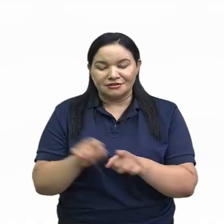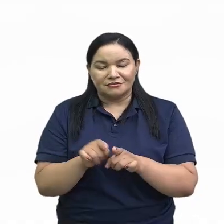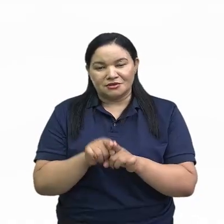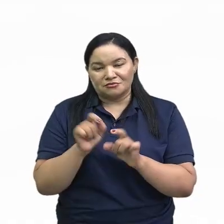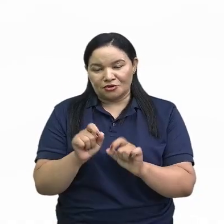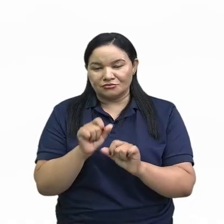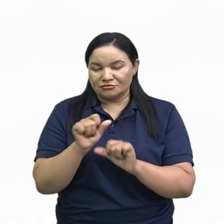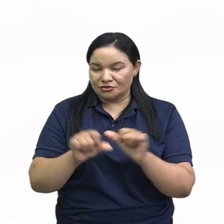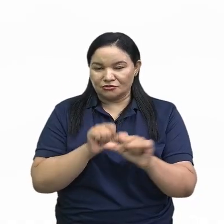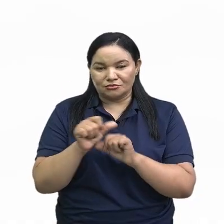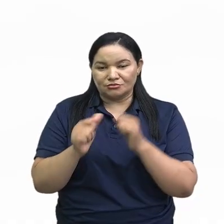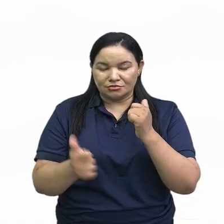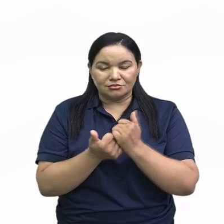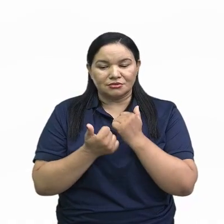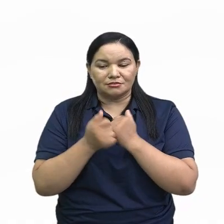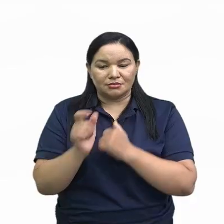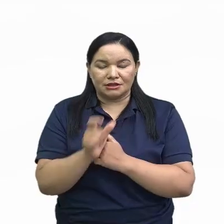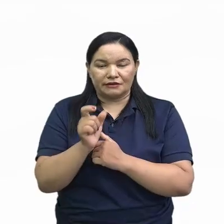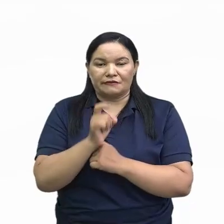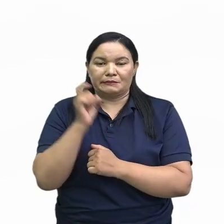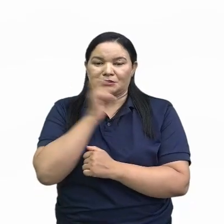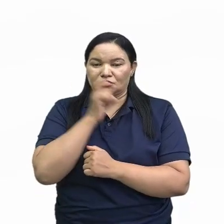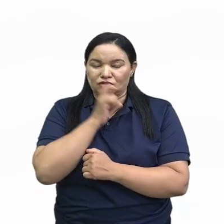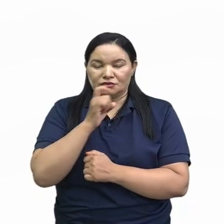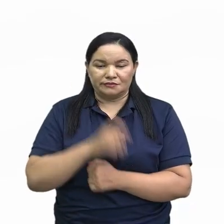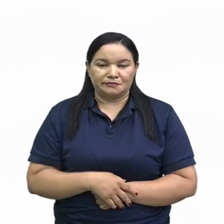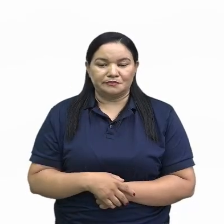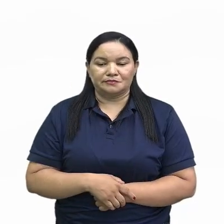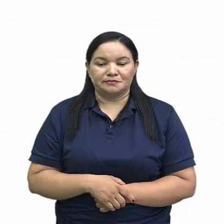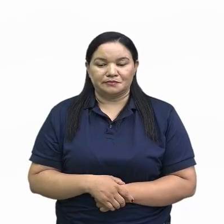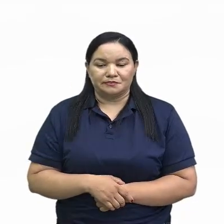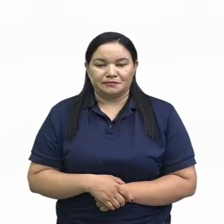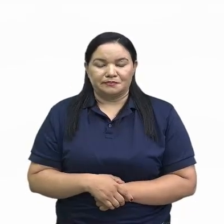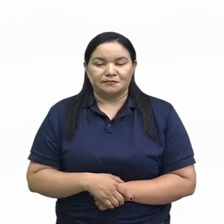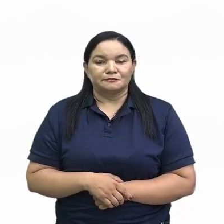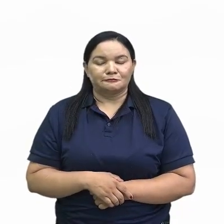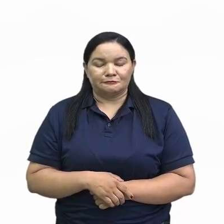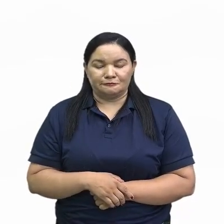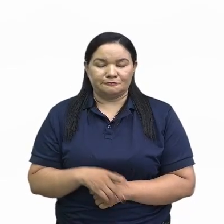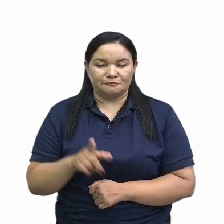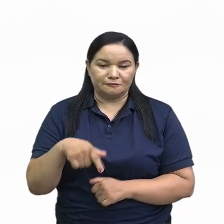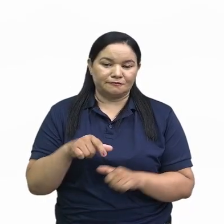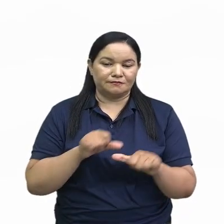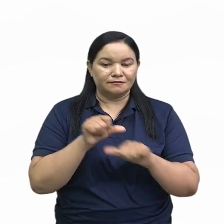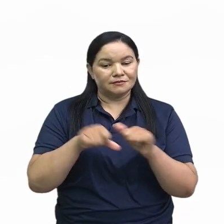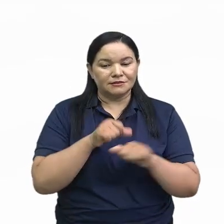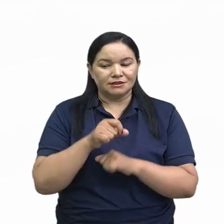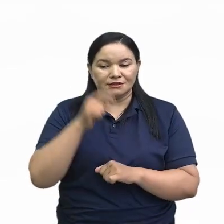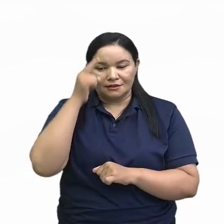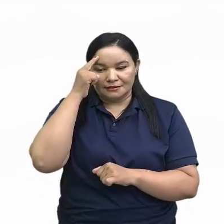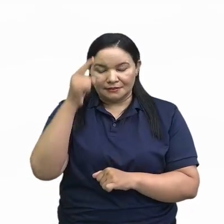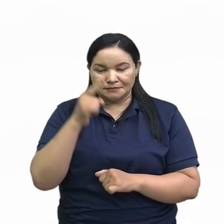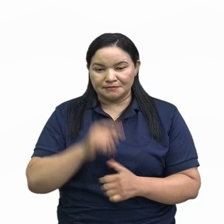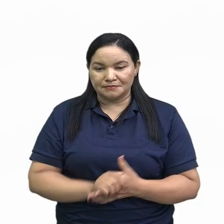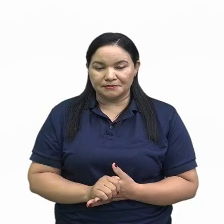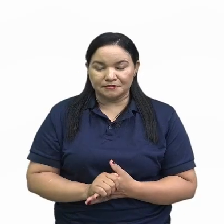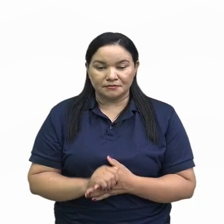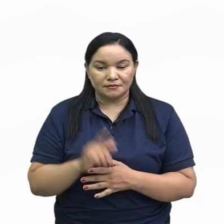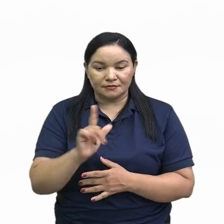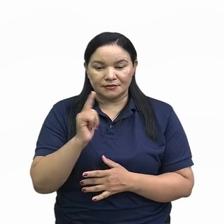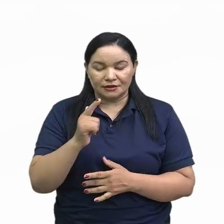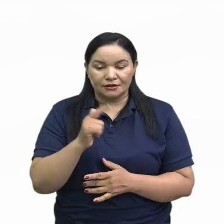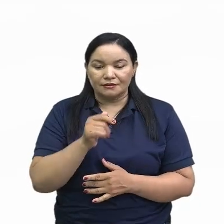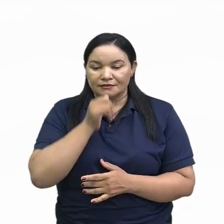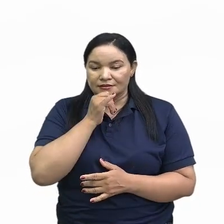pode ser utilizado aí no lugar de mentir, suavizando essa ideia. Outro